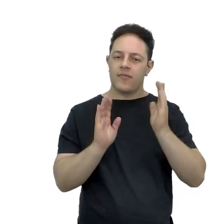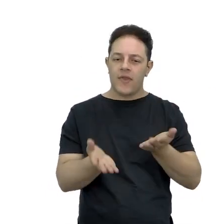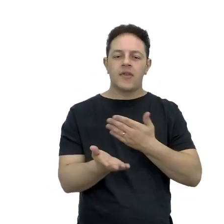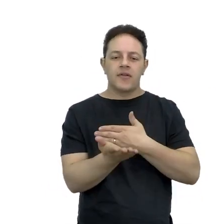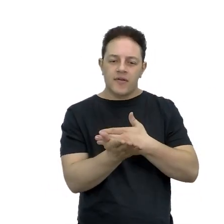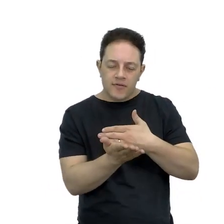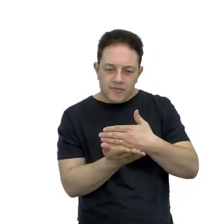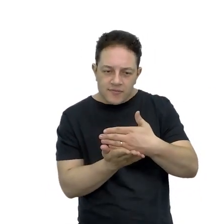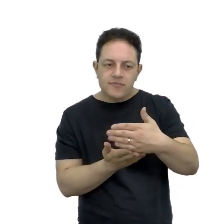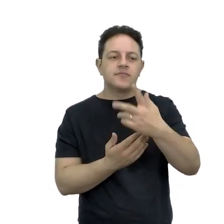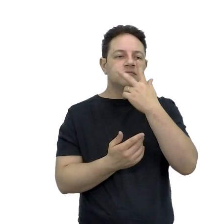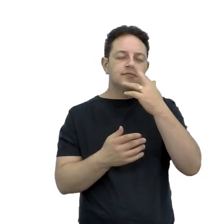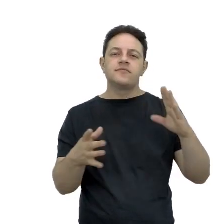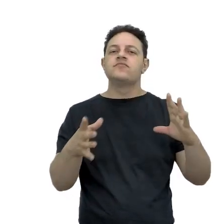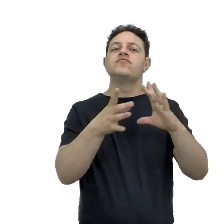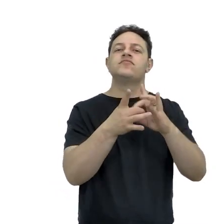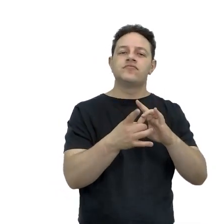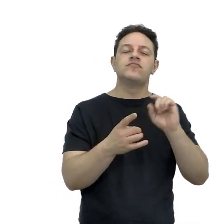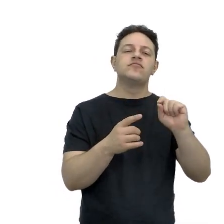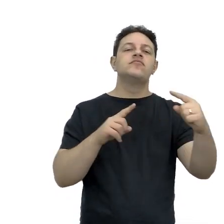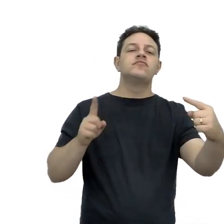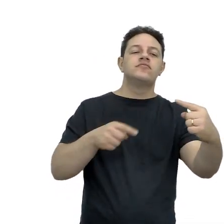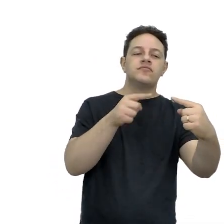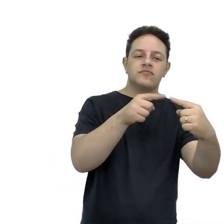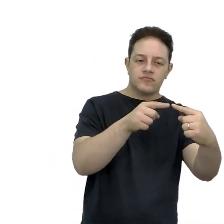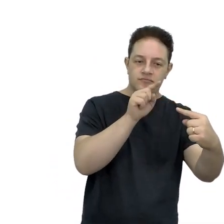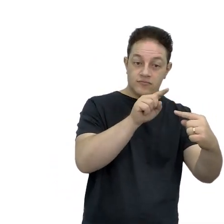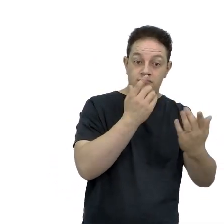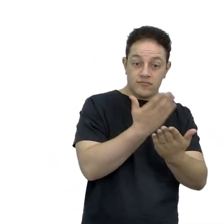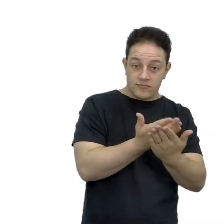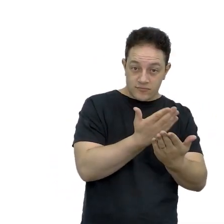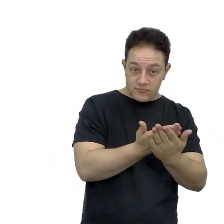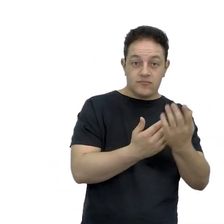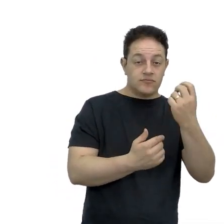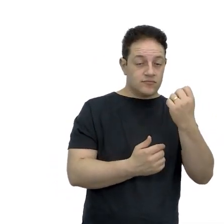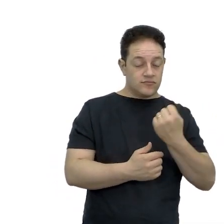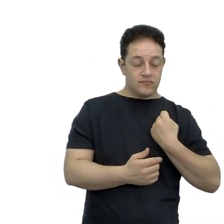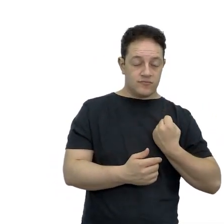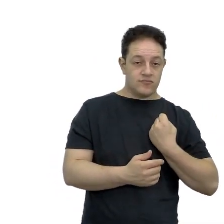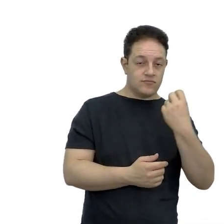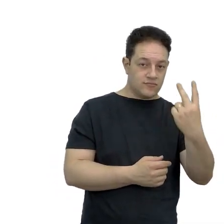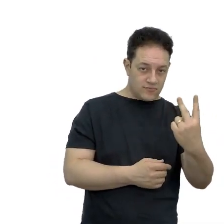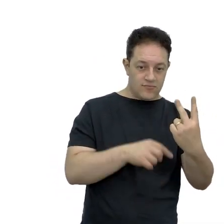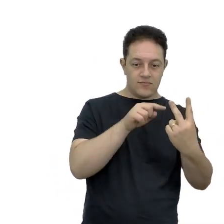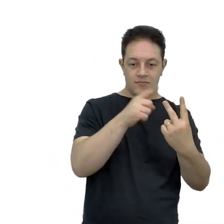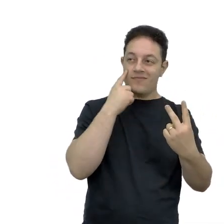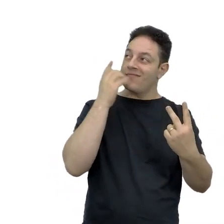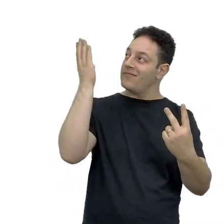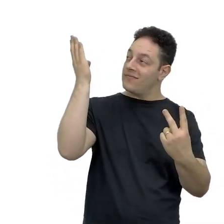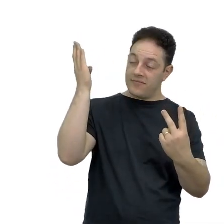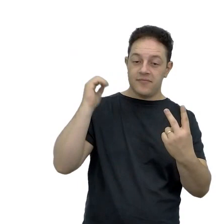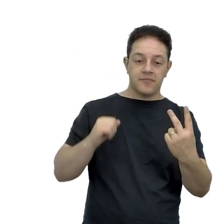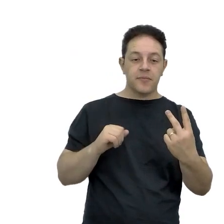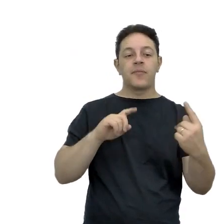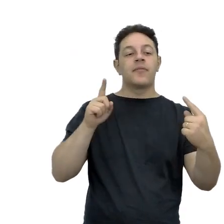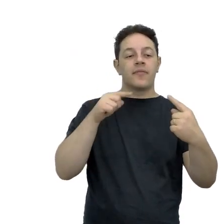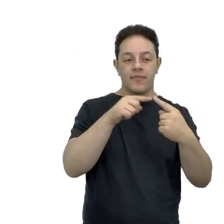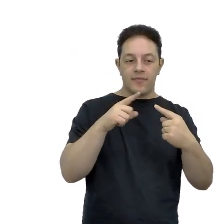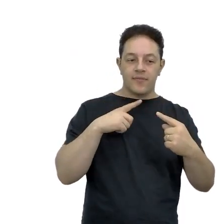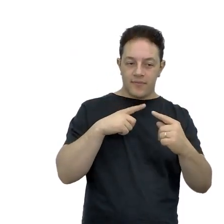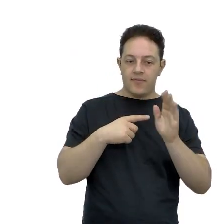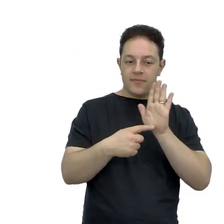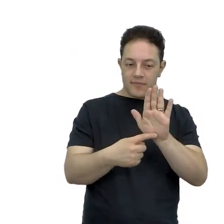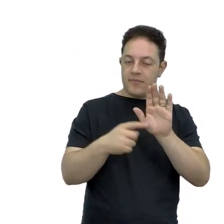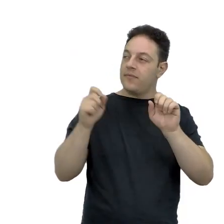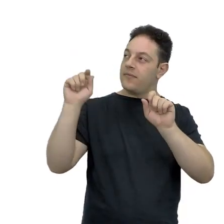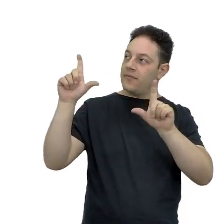começamos correlacionando o objetivo da aula 2, que está aí para vocês no